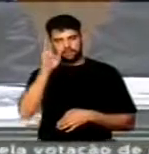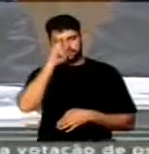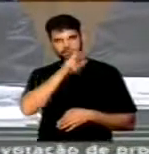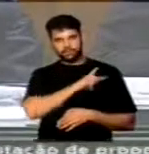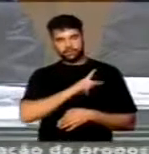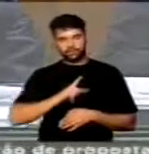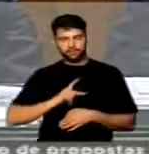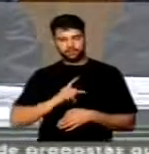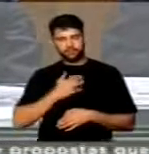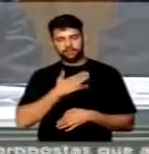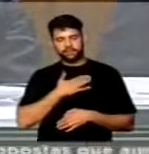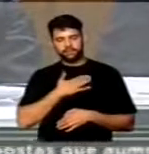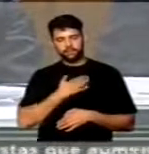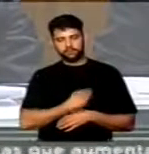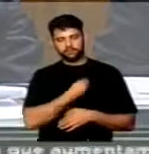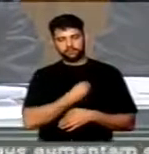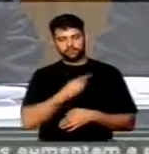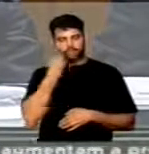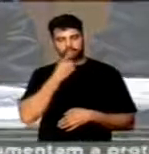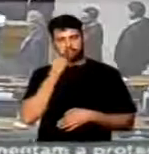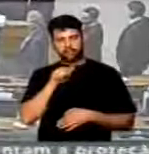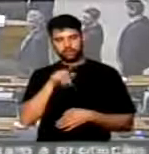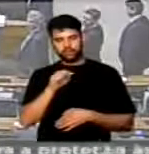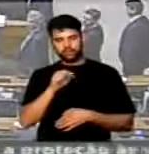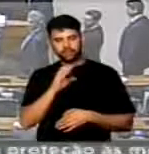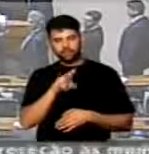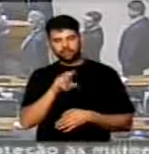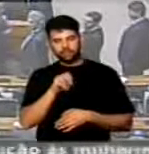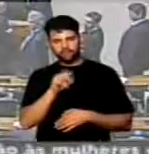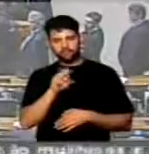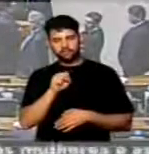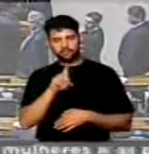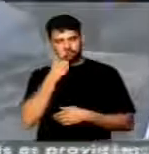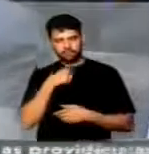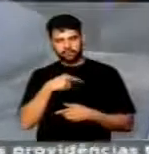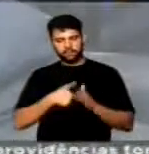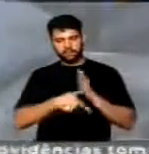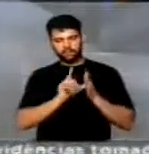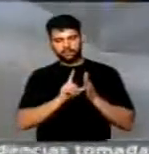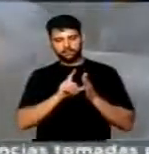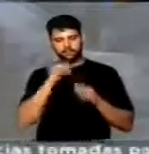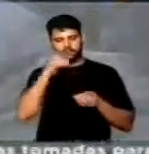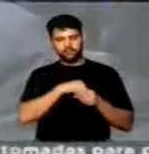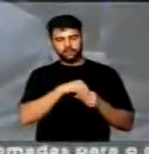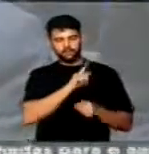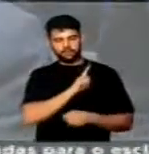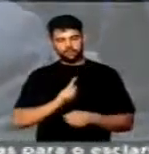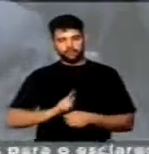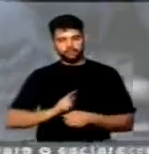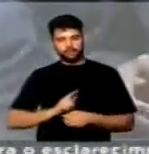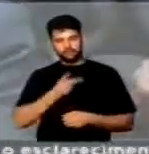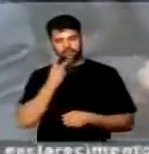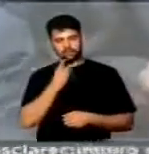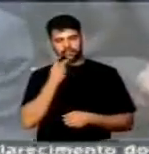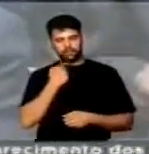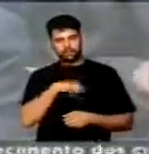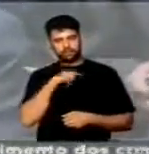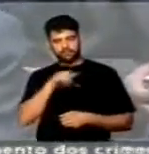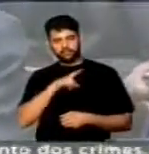Senhor presidente, eu estou aqui com o deputado Augusto de Carvalho, do Solidariedade, e nós somos testemunhas do que